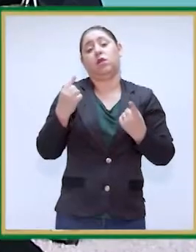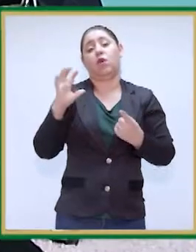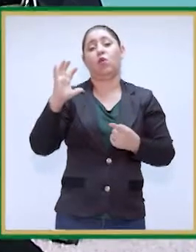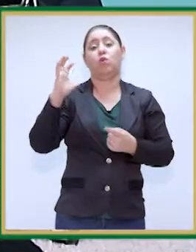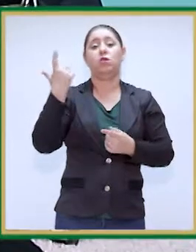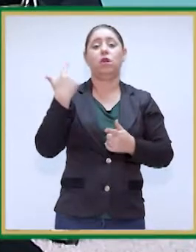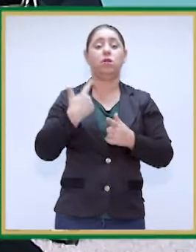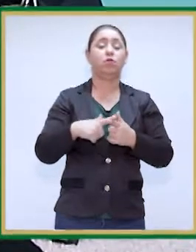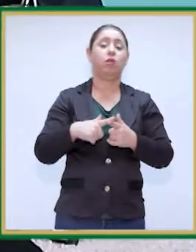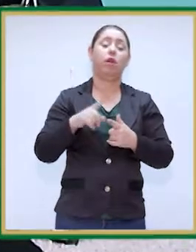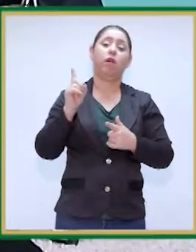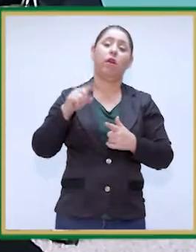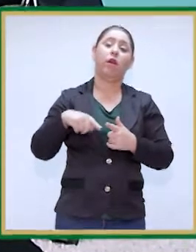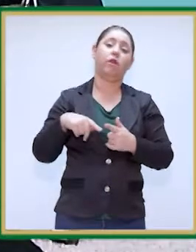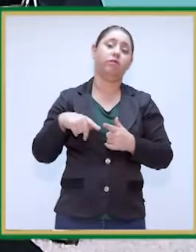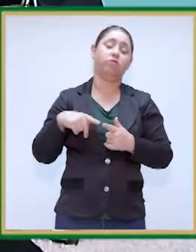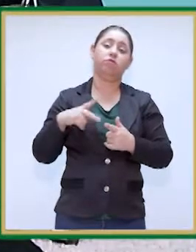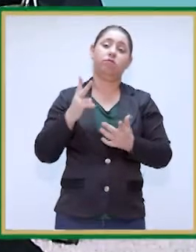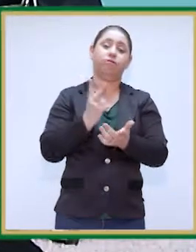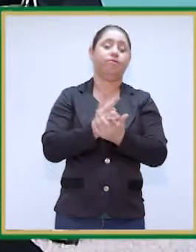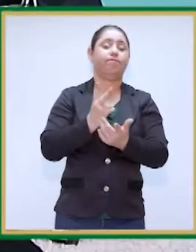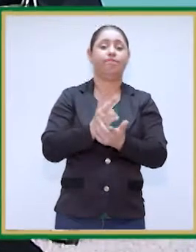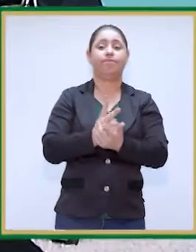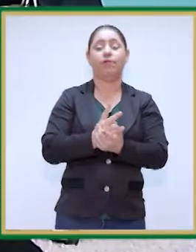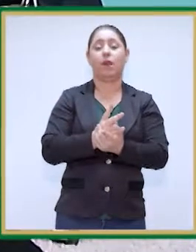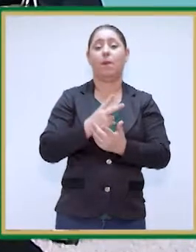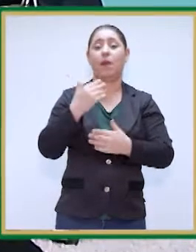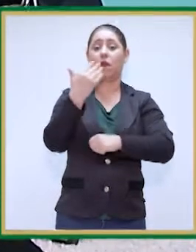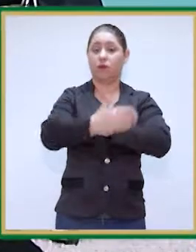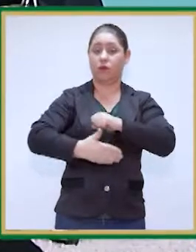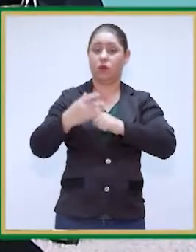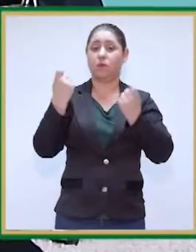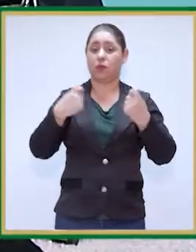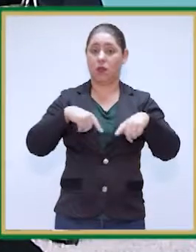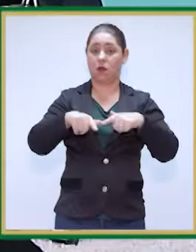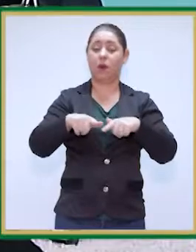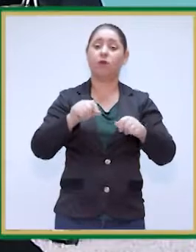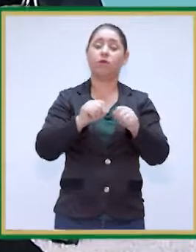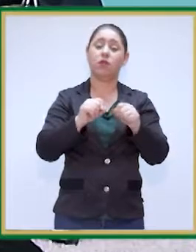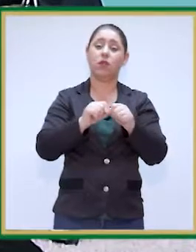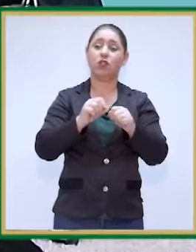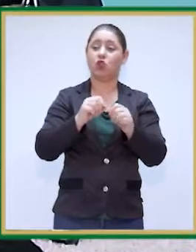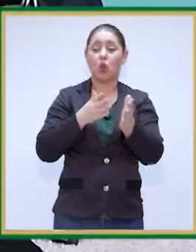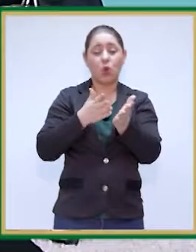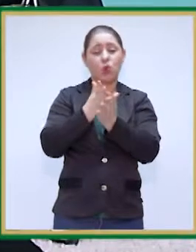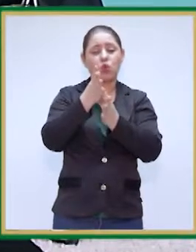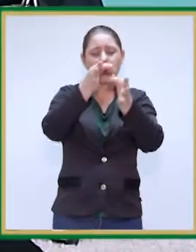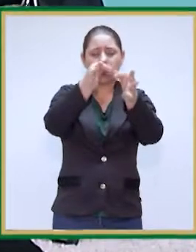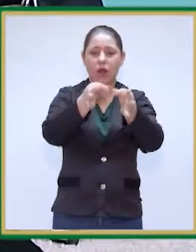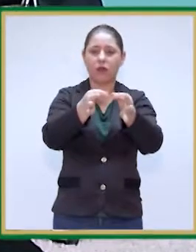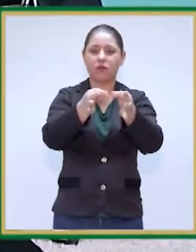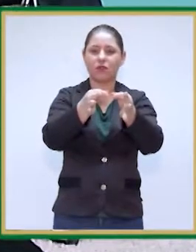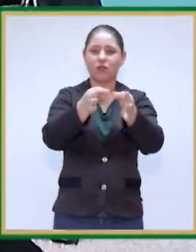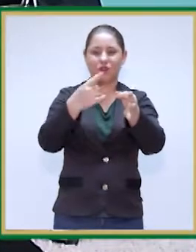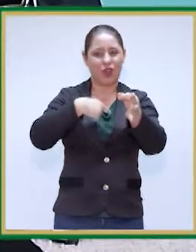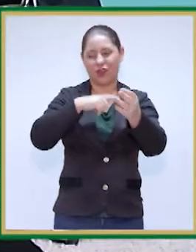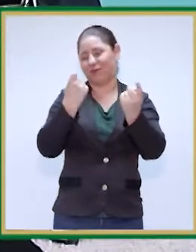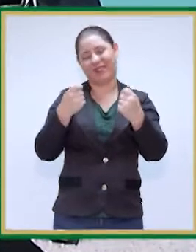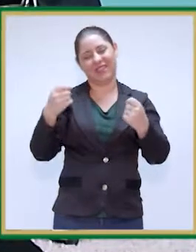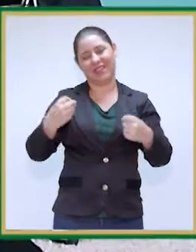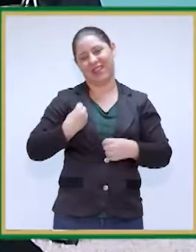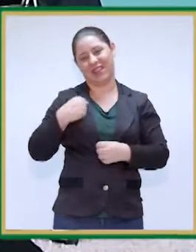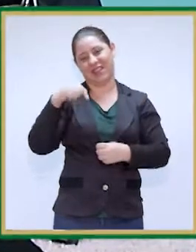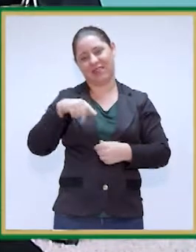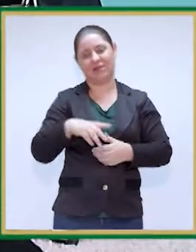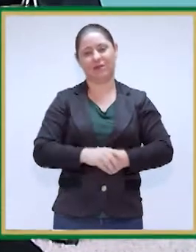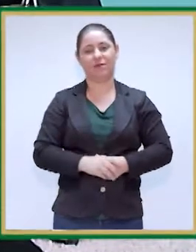da regra, faz parte do jogo e a gente tem que atuar, a Defensoria existe para isso, né? Se as coisas fossem tudo certinho, acho que a gente não precisaria